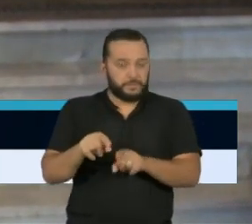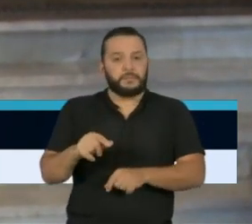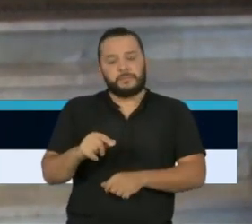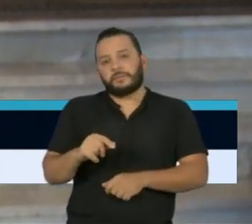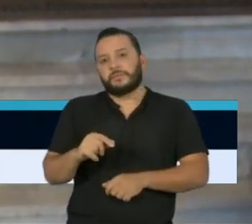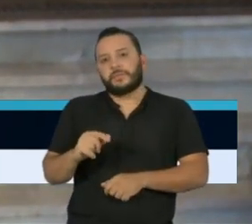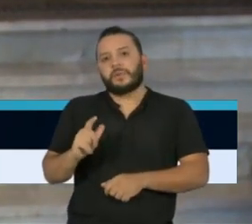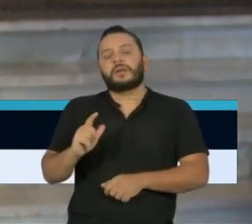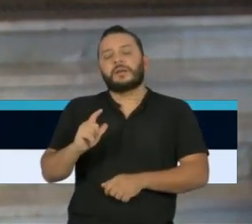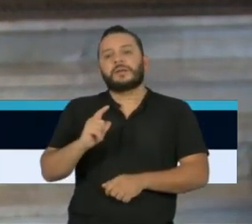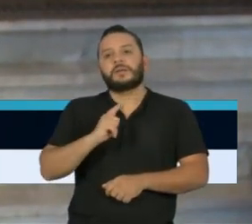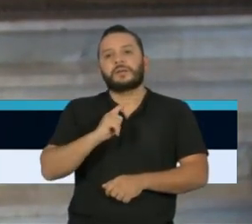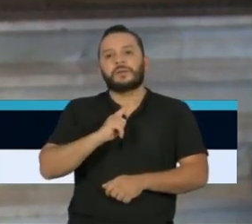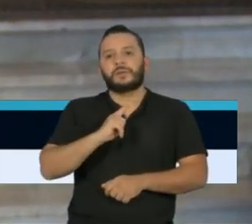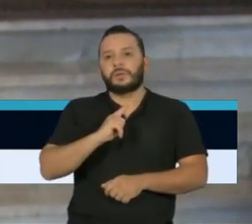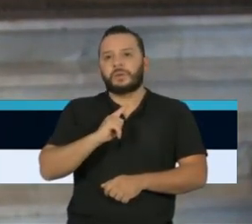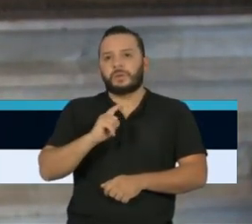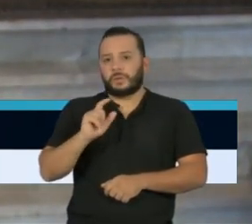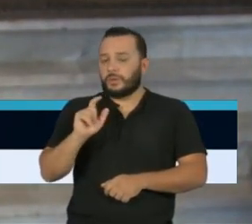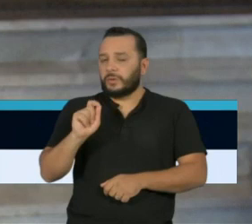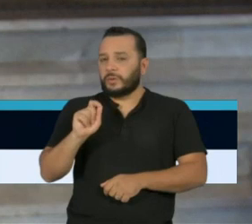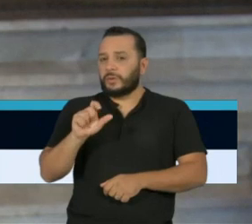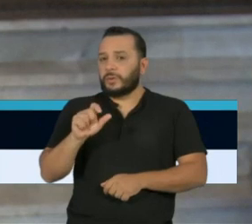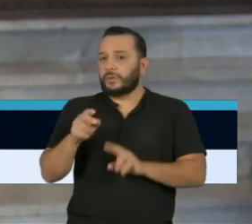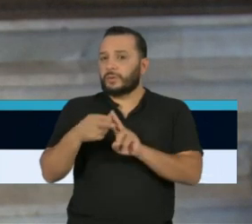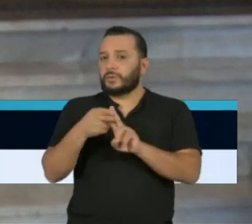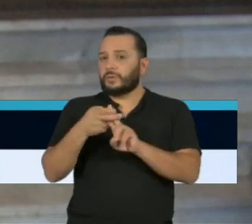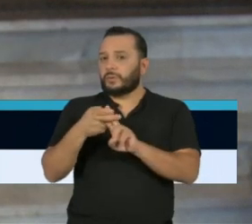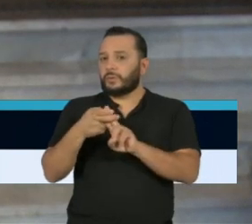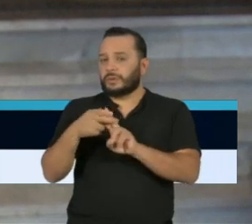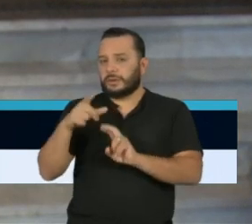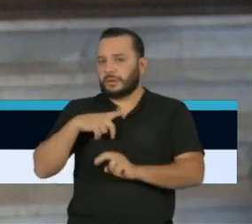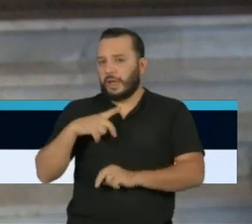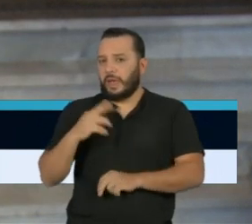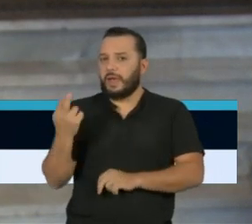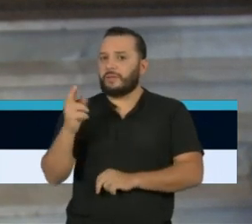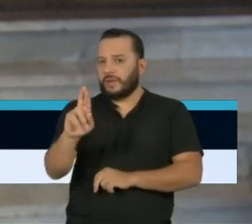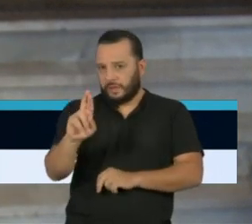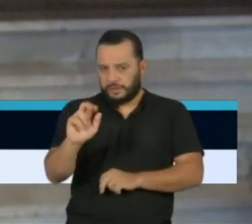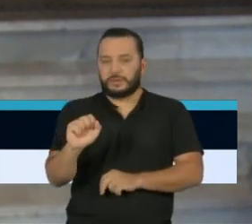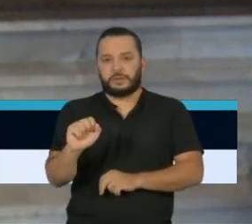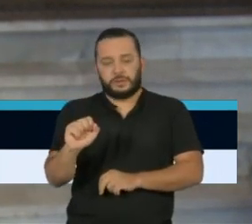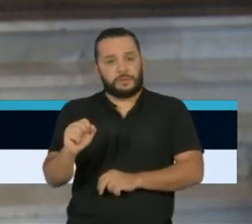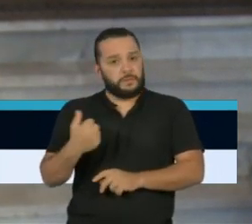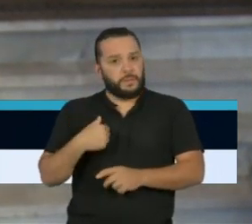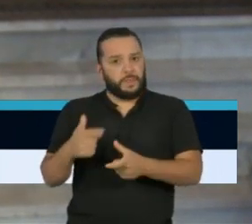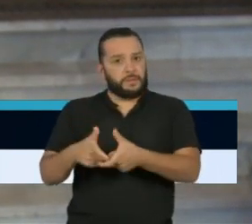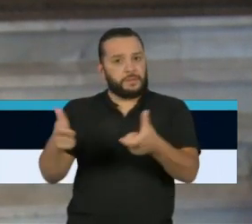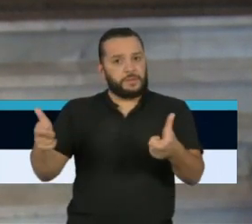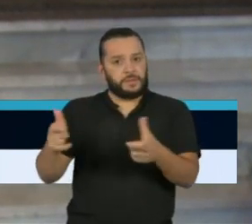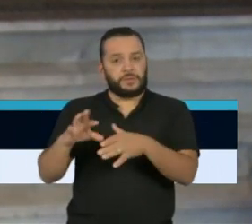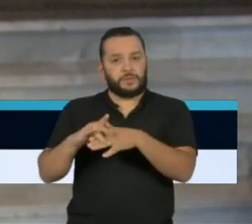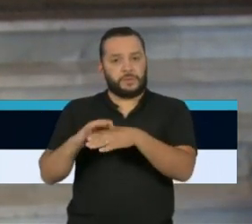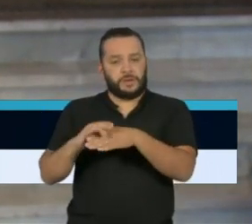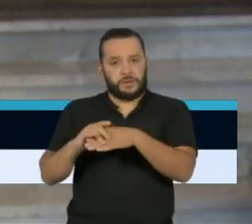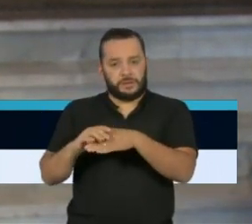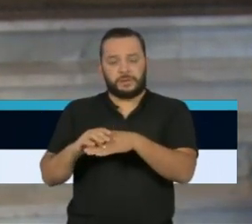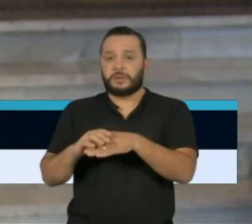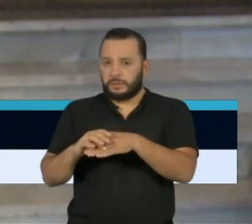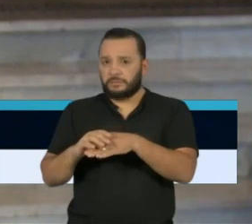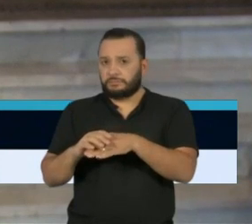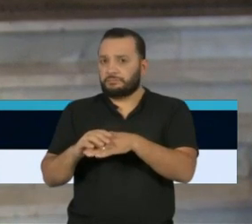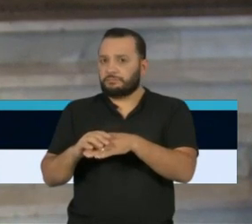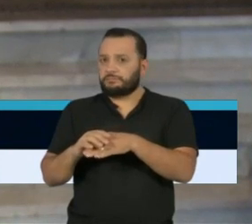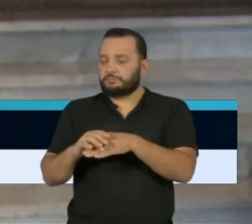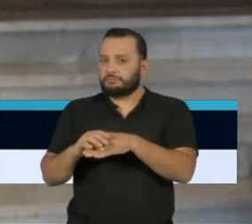o SUS, funciona com referência e contra-referência. A maioria dos doentes deve procurar, quando tem